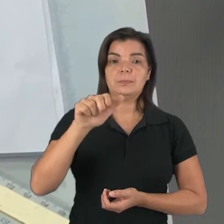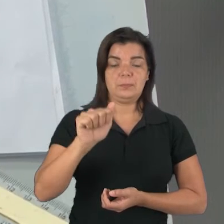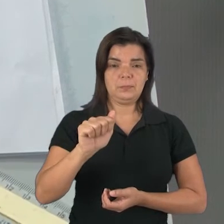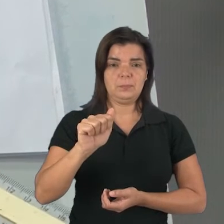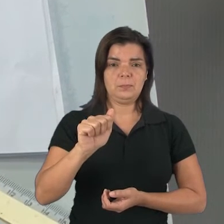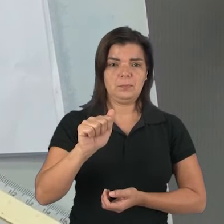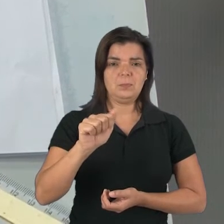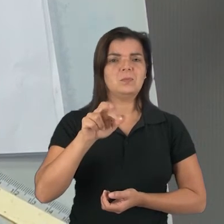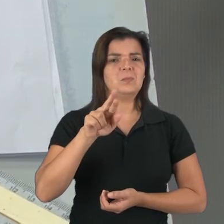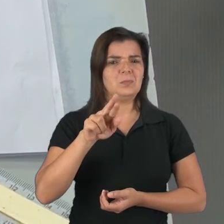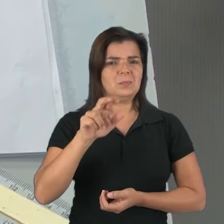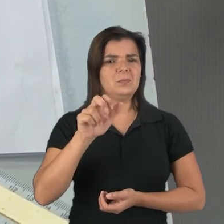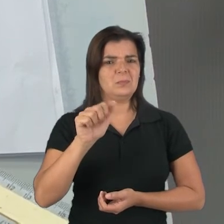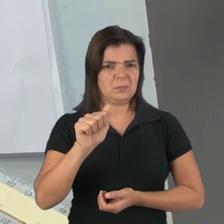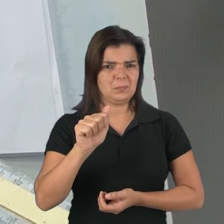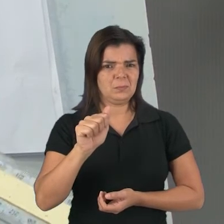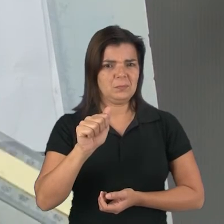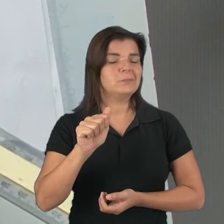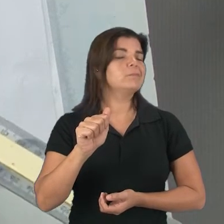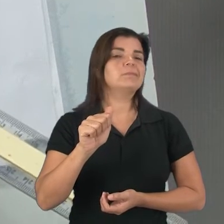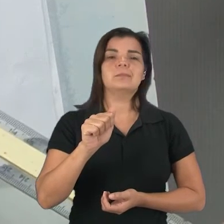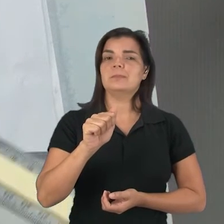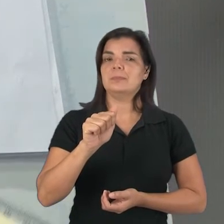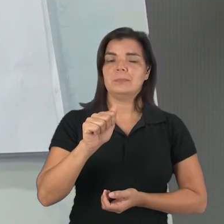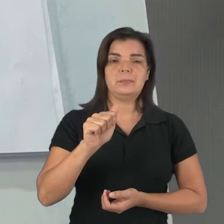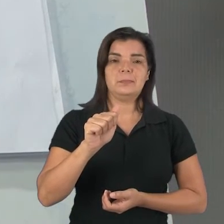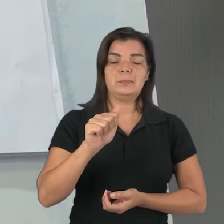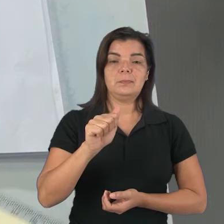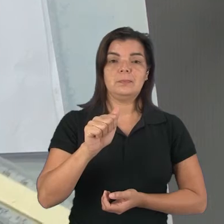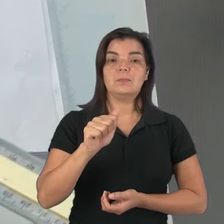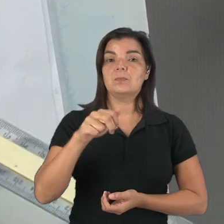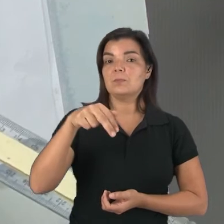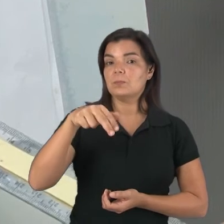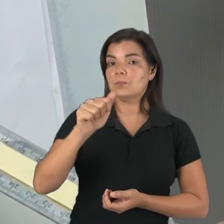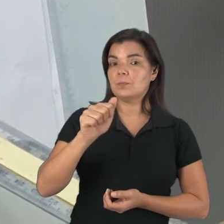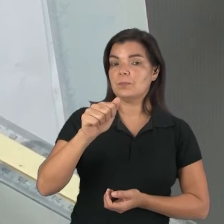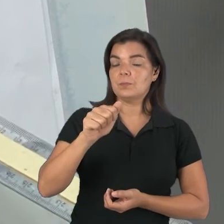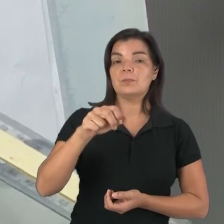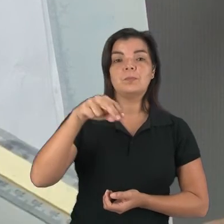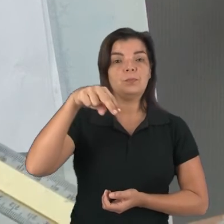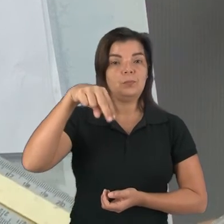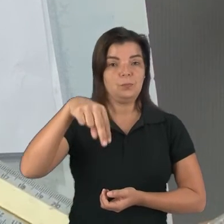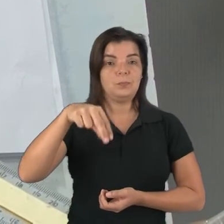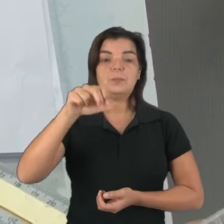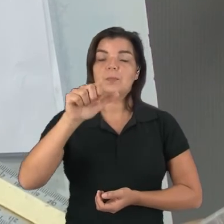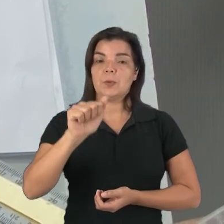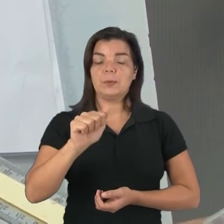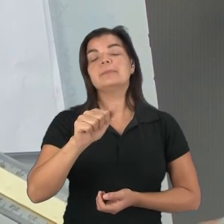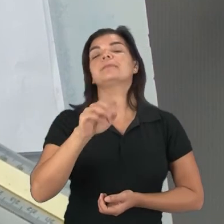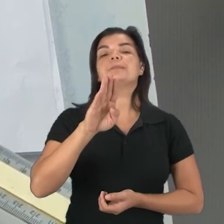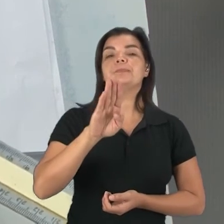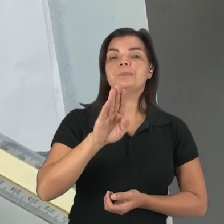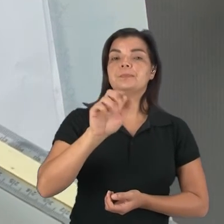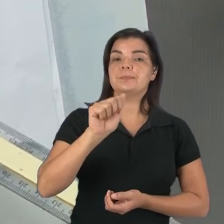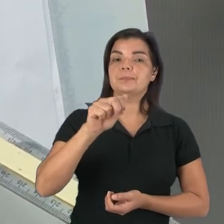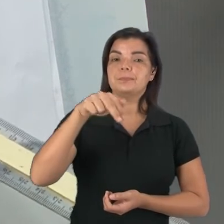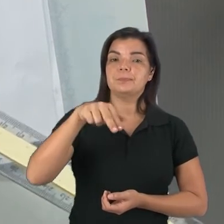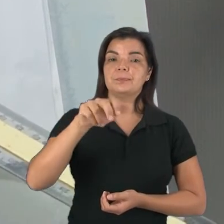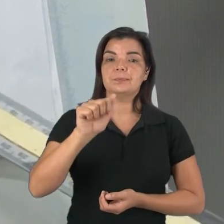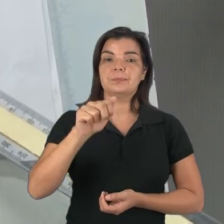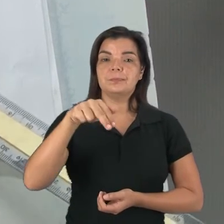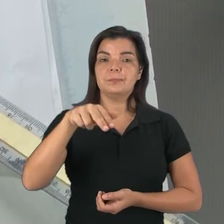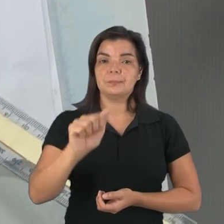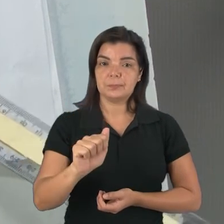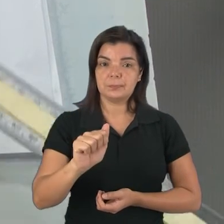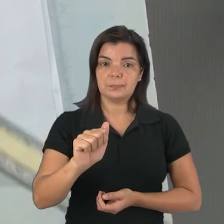é o r o ao na não o na é o n e o a Vamos ler